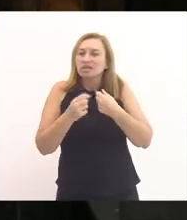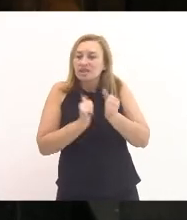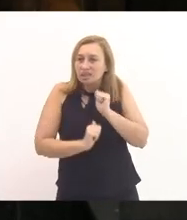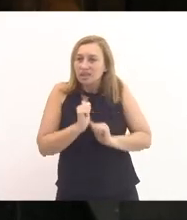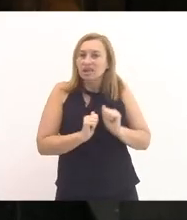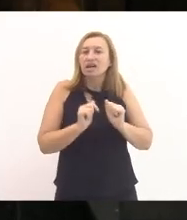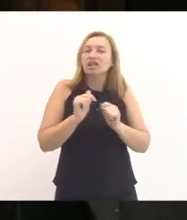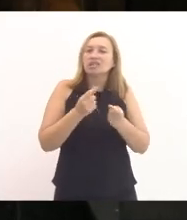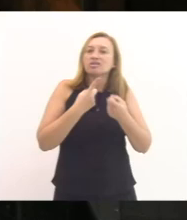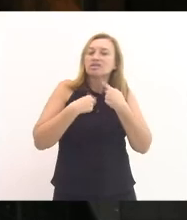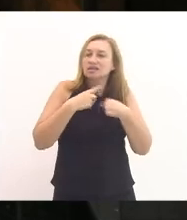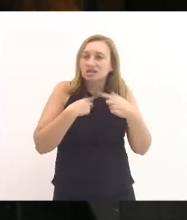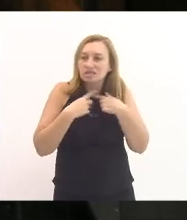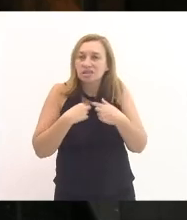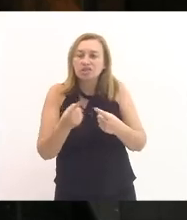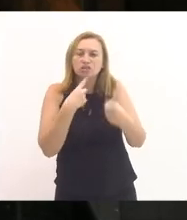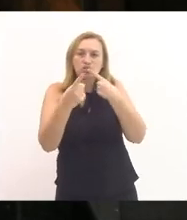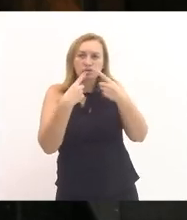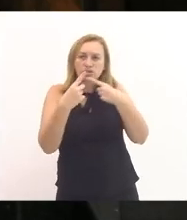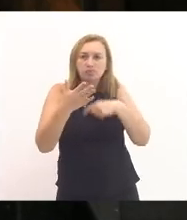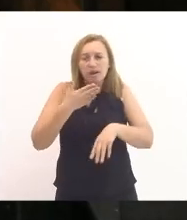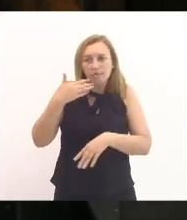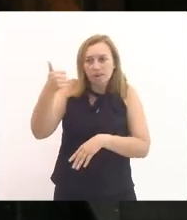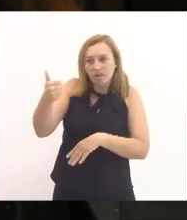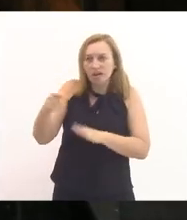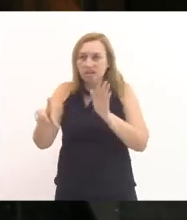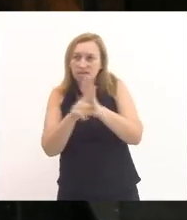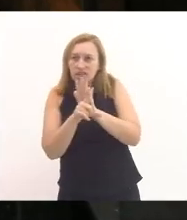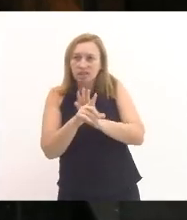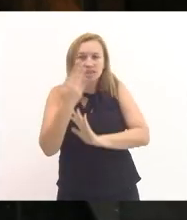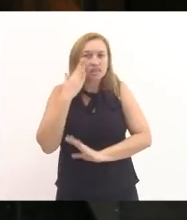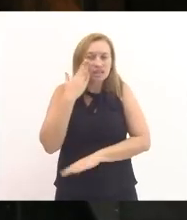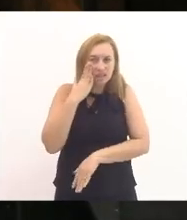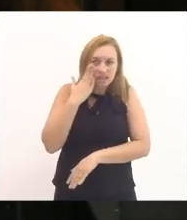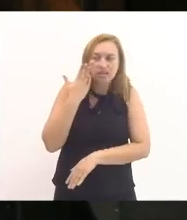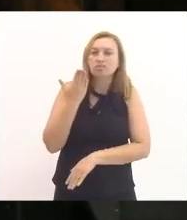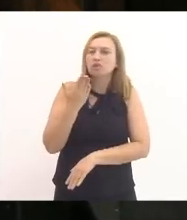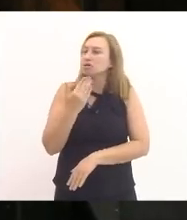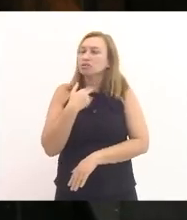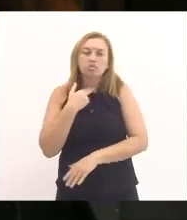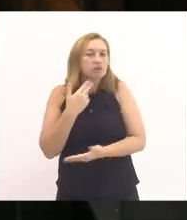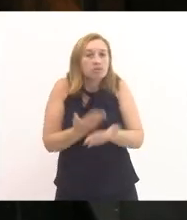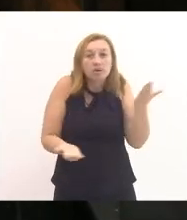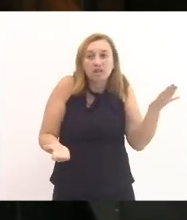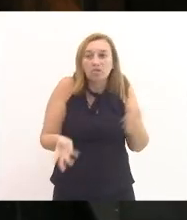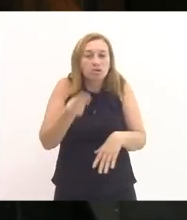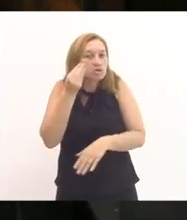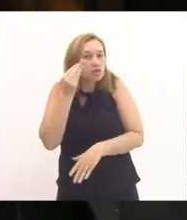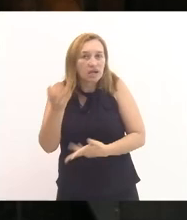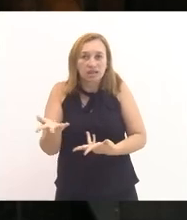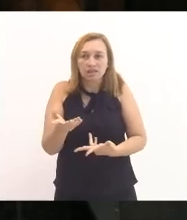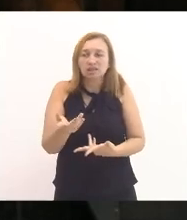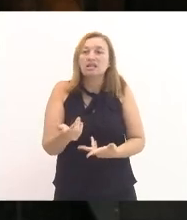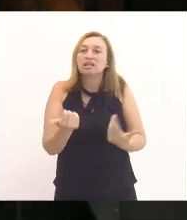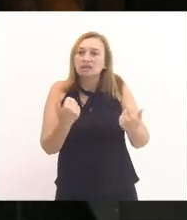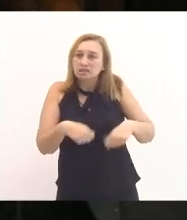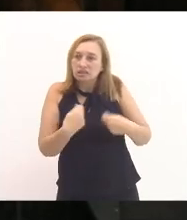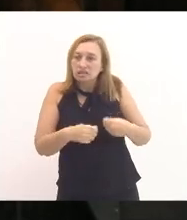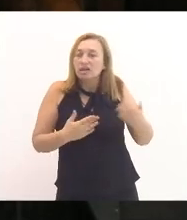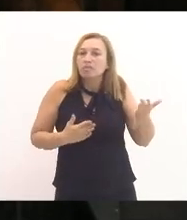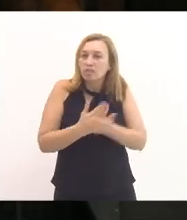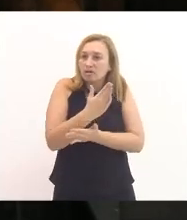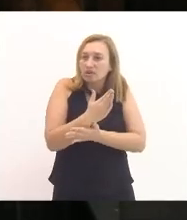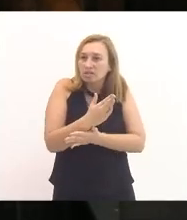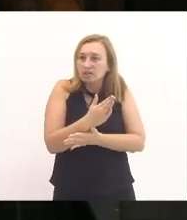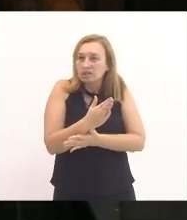rebater E dialogar para melhorar a sair orgânica que entendemos que não podemos perder essa oportunidade que faz necessária